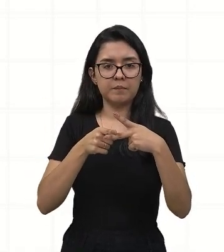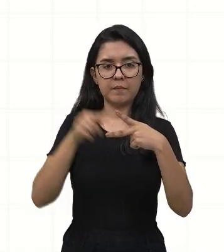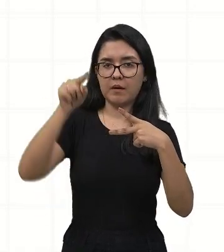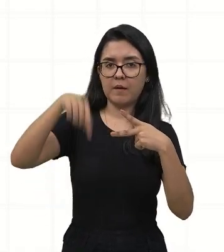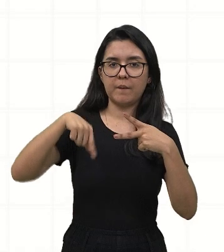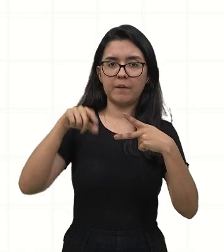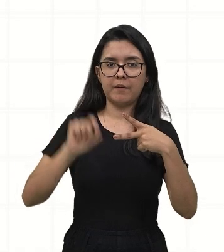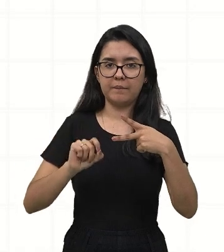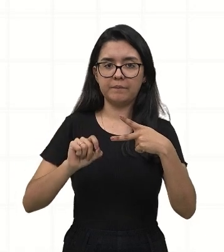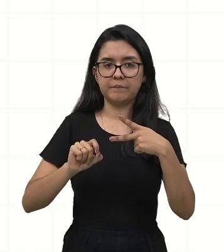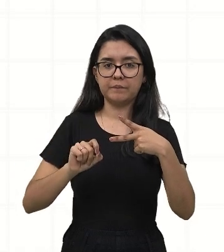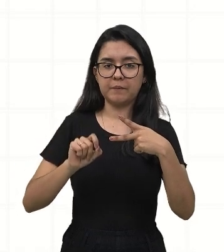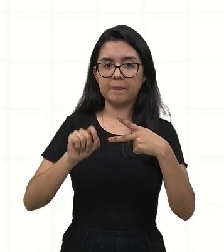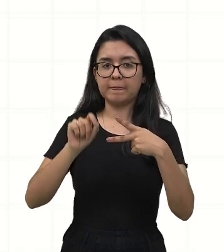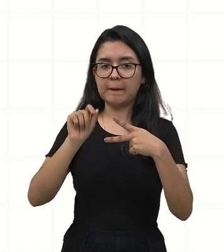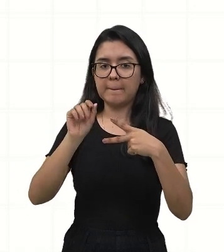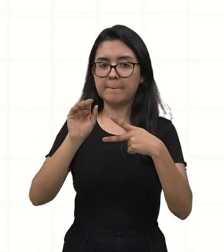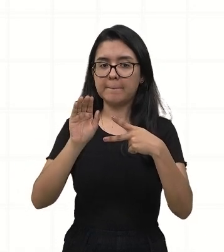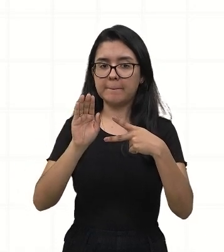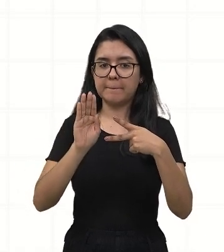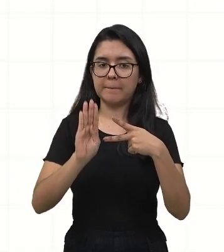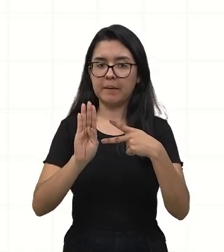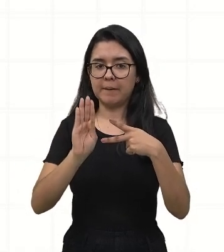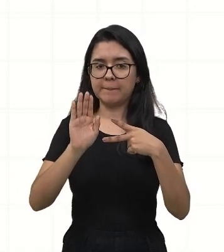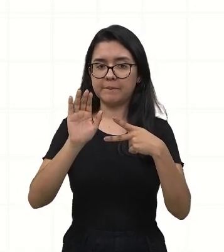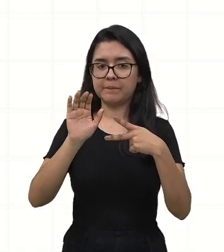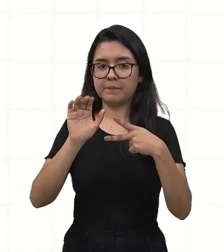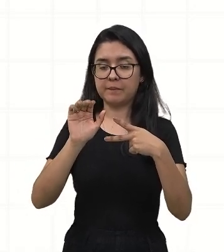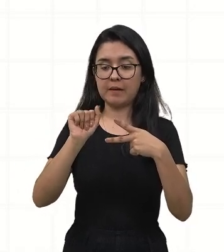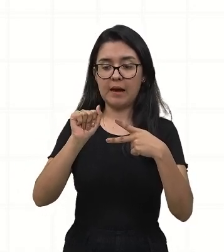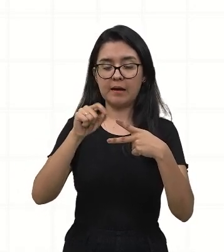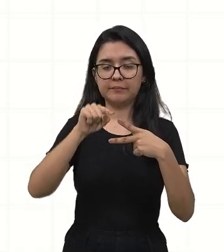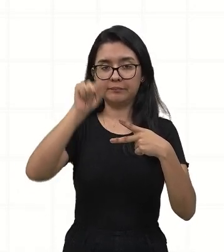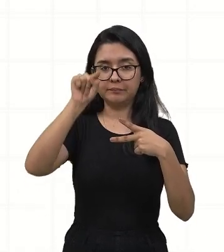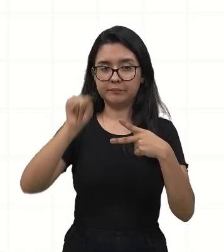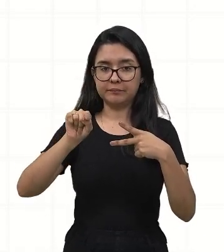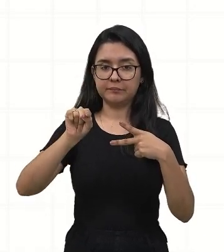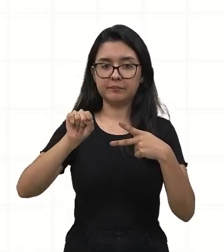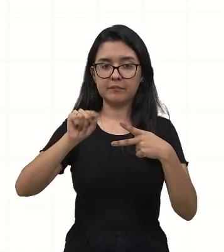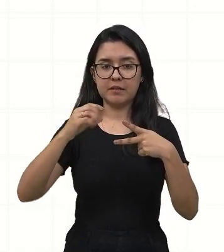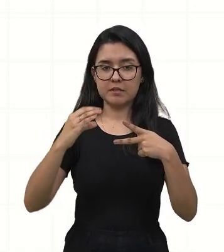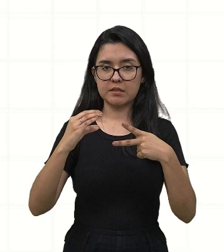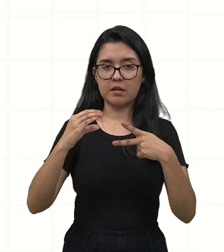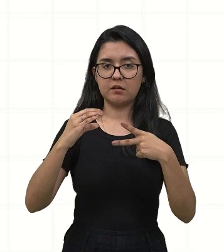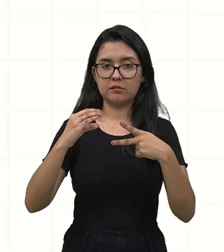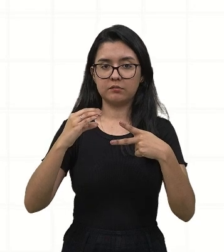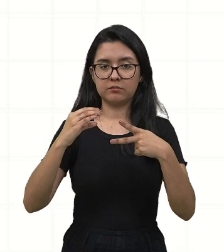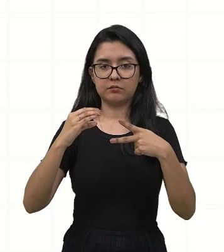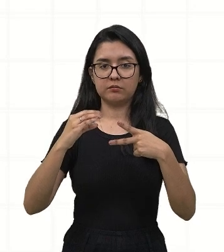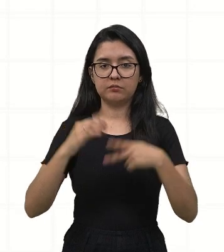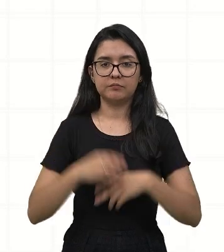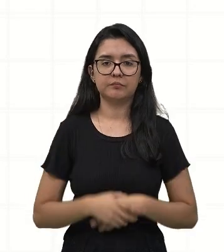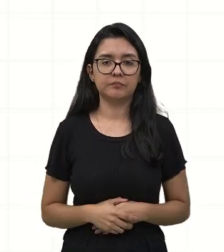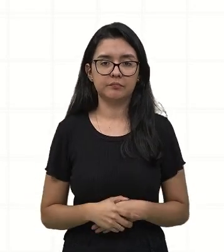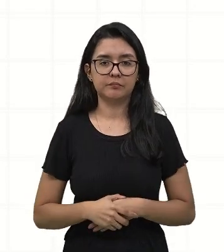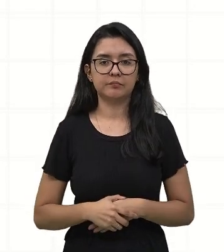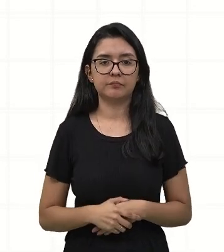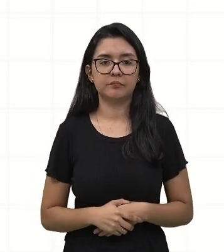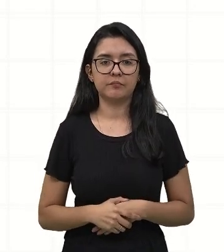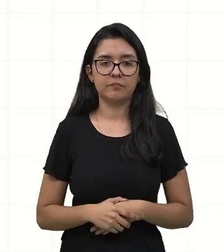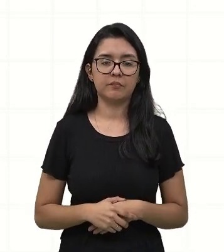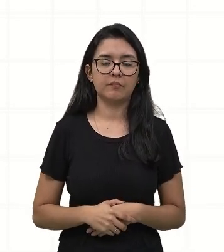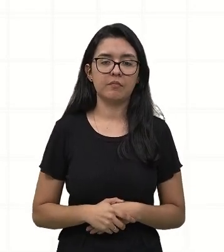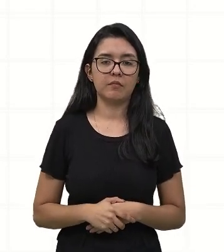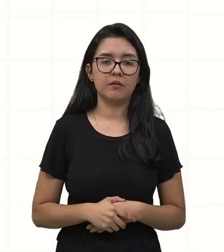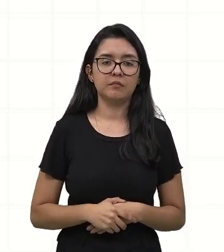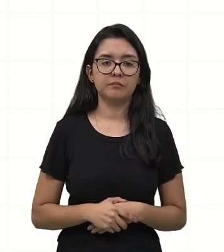Ó. B, A, o circunflexo, C. Beleza? Demos o nome para